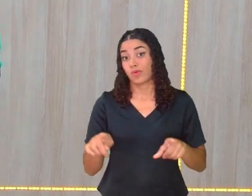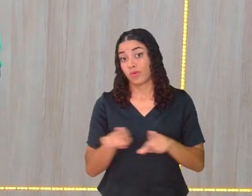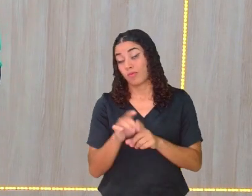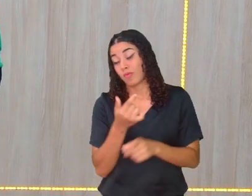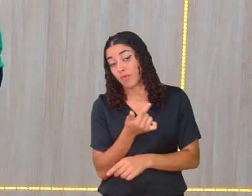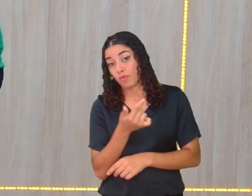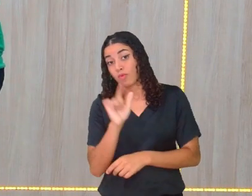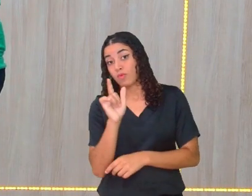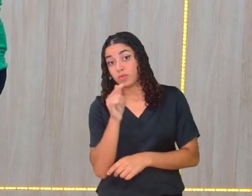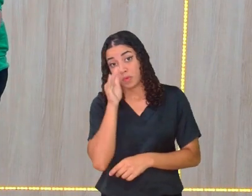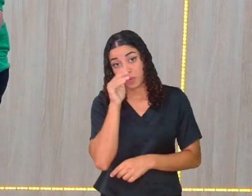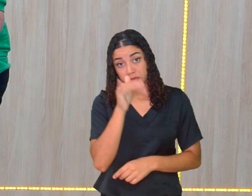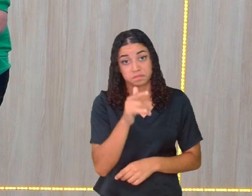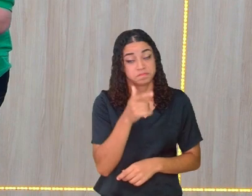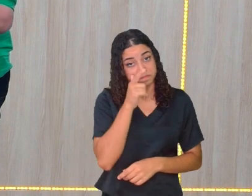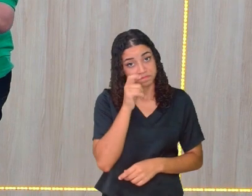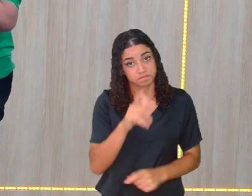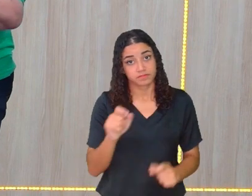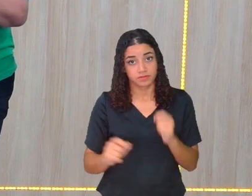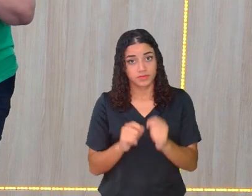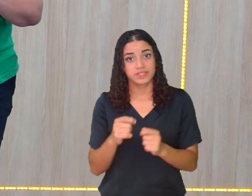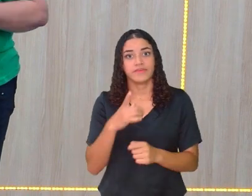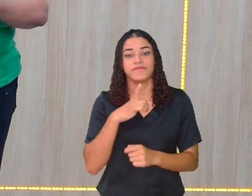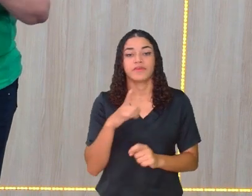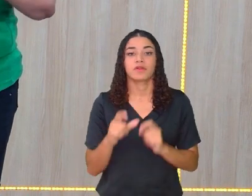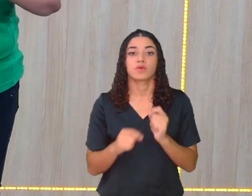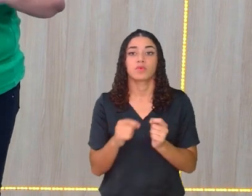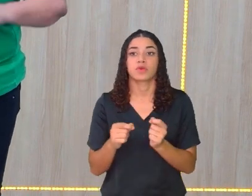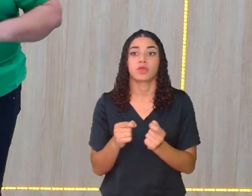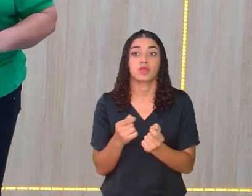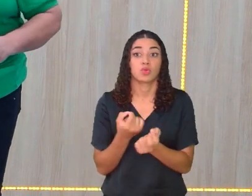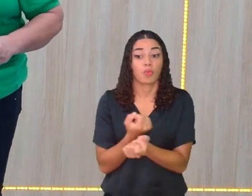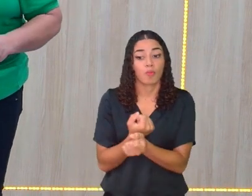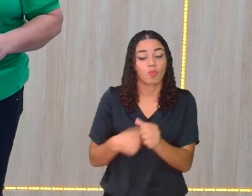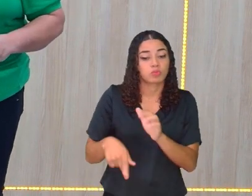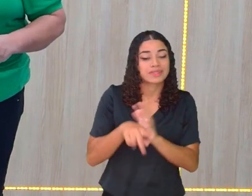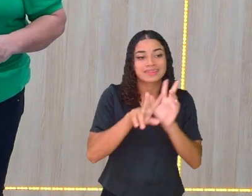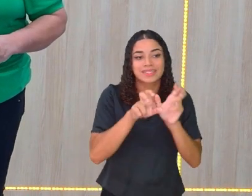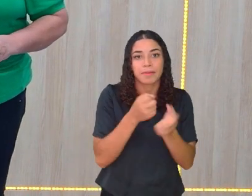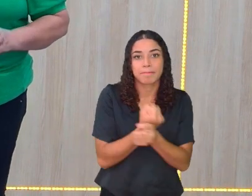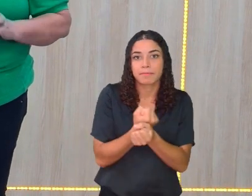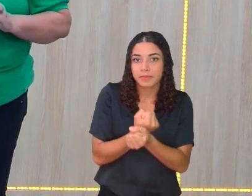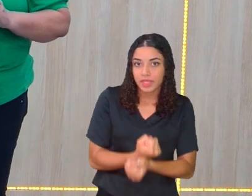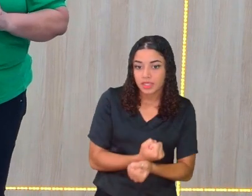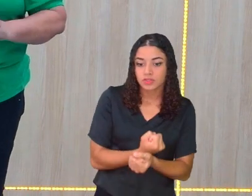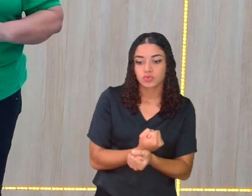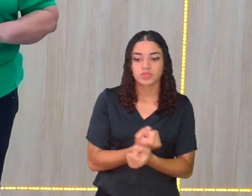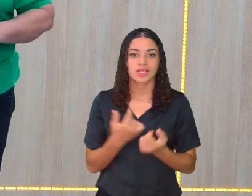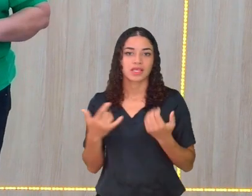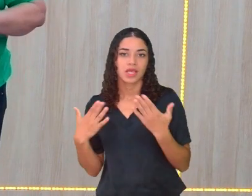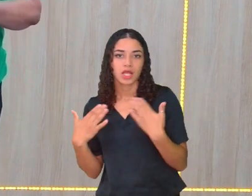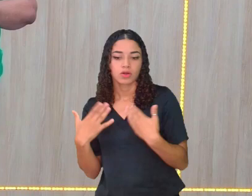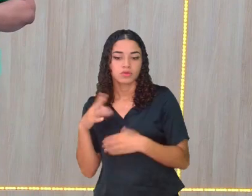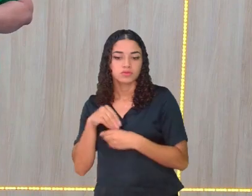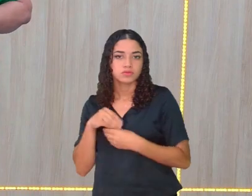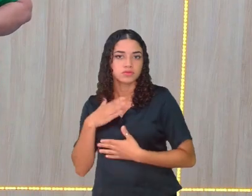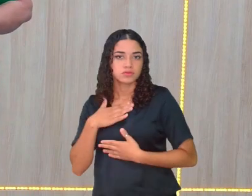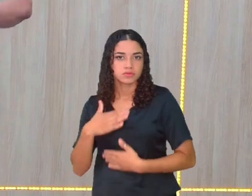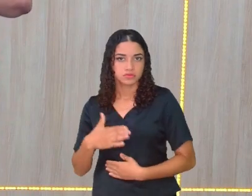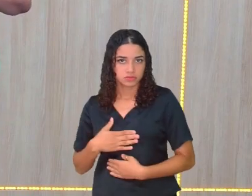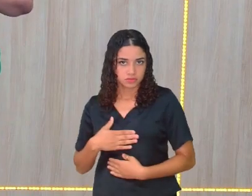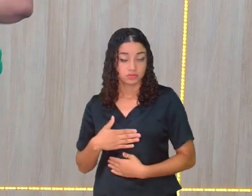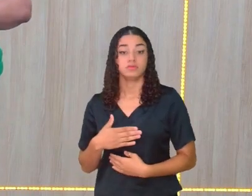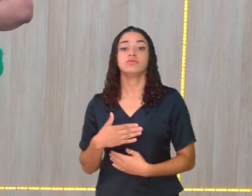curiosidade é que ele fala também na manutenção no peso e do calor corporal. Então a gente vai ver aí que existe